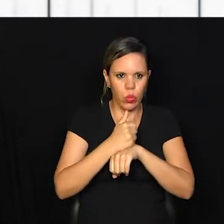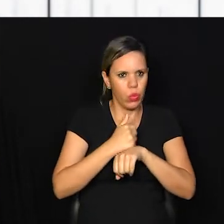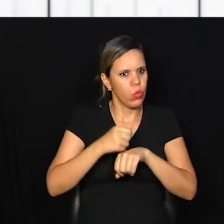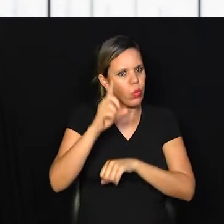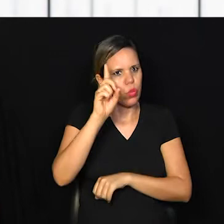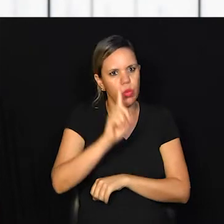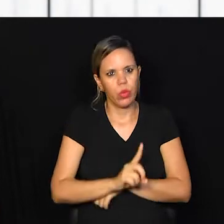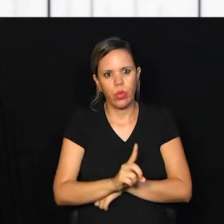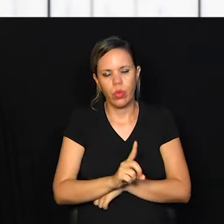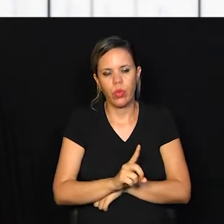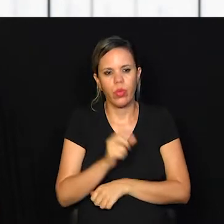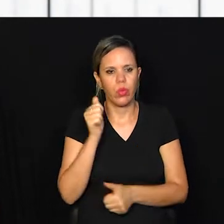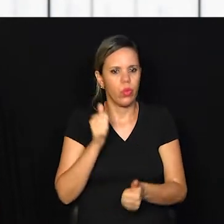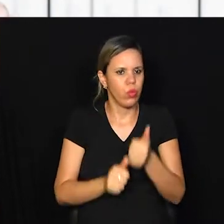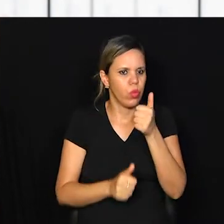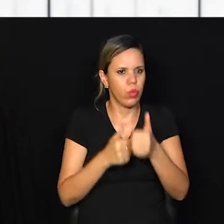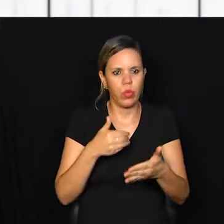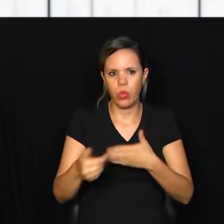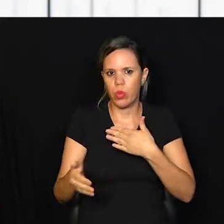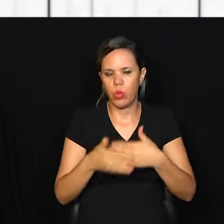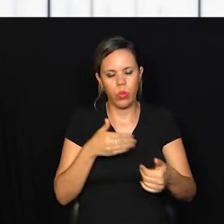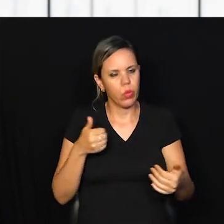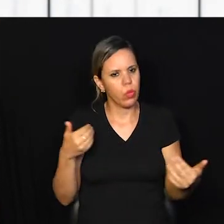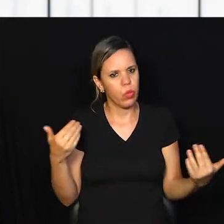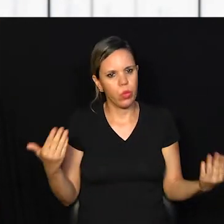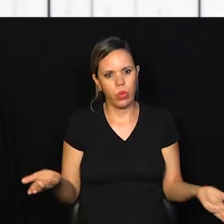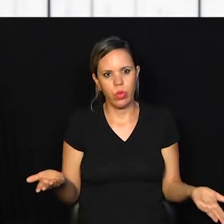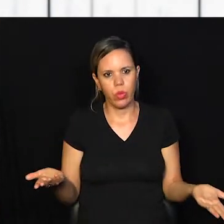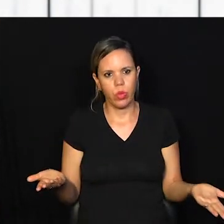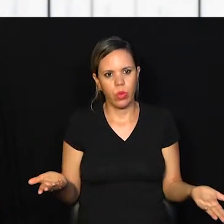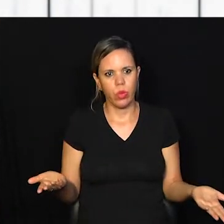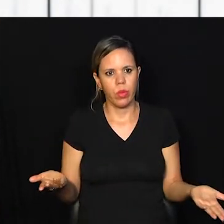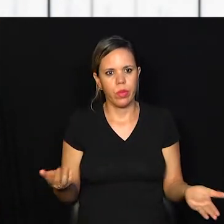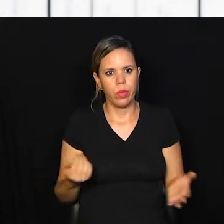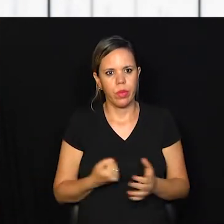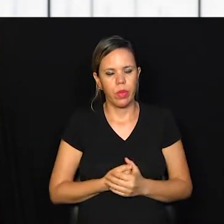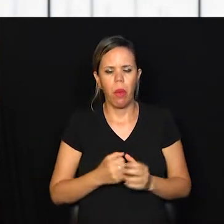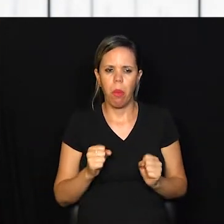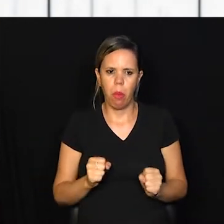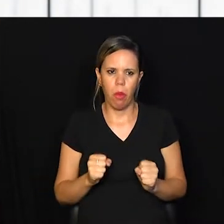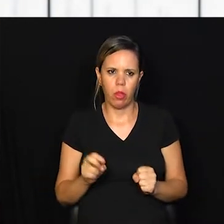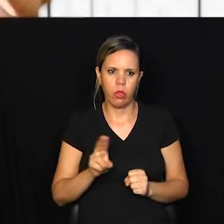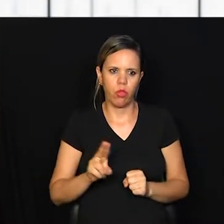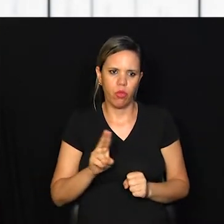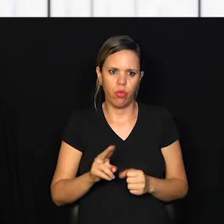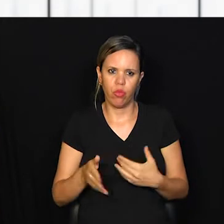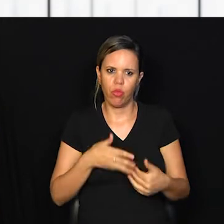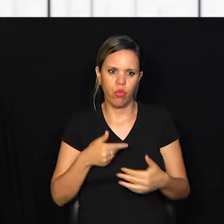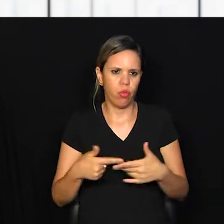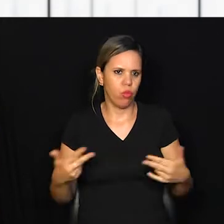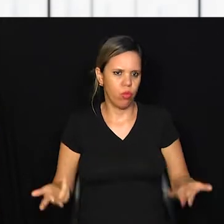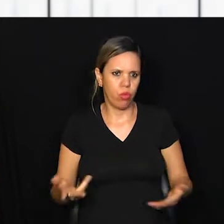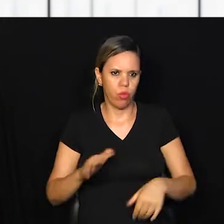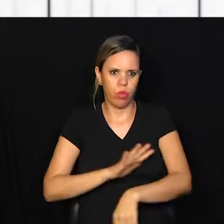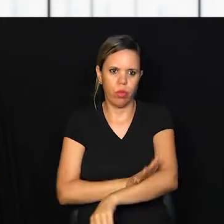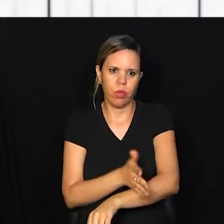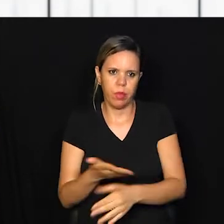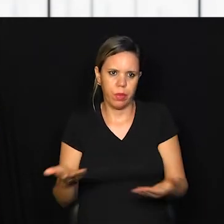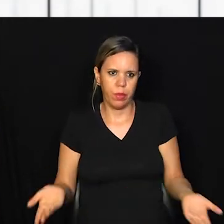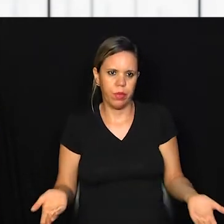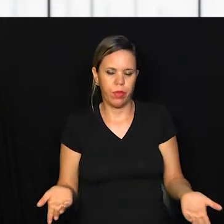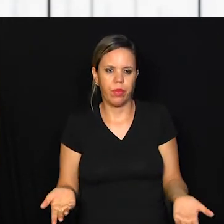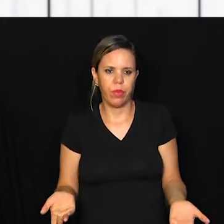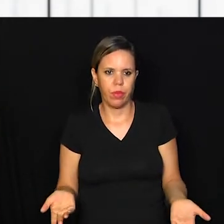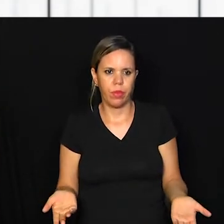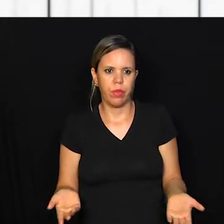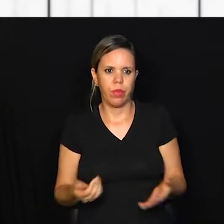direção no futebol ou em qualquer outro segmento podem ser ocupados independentemente de raça